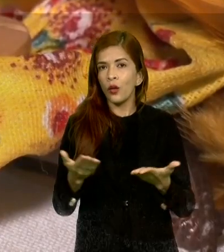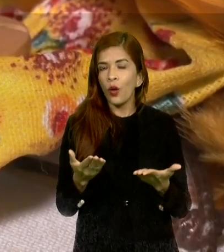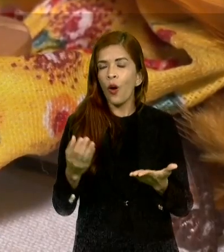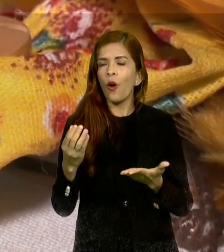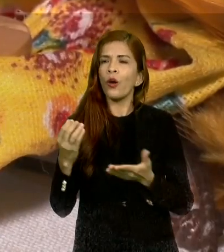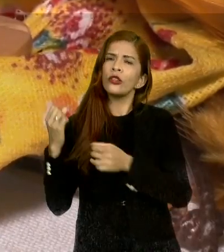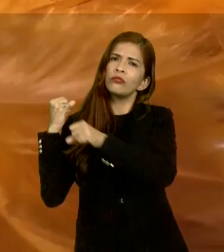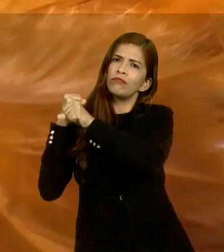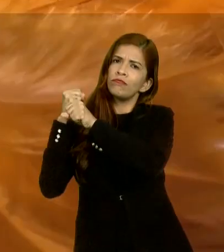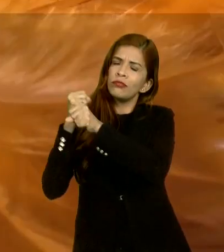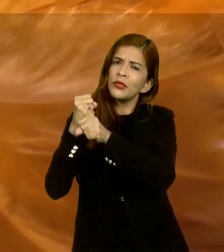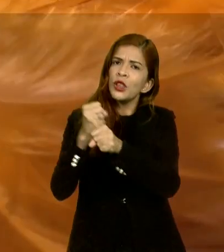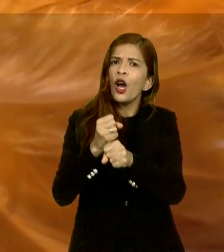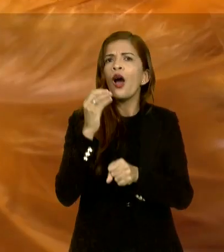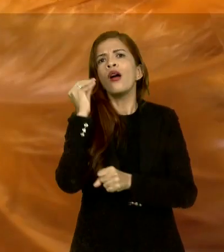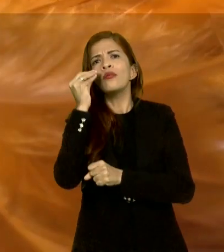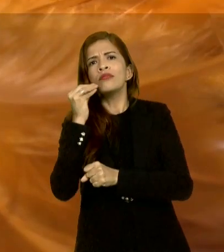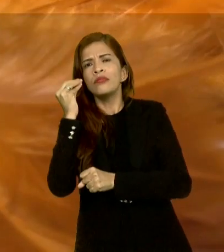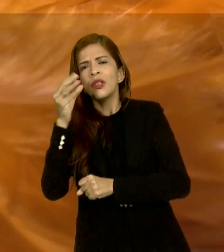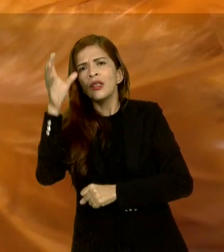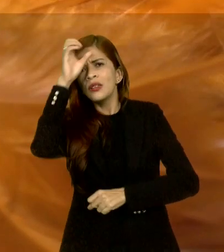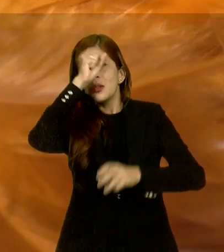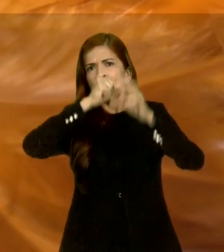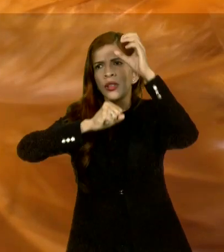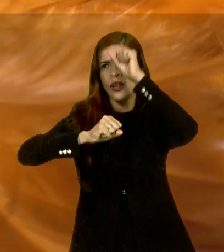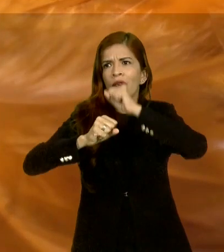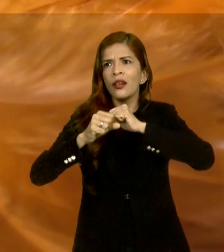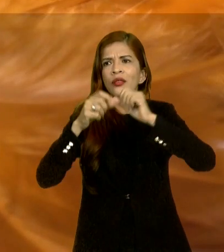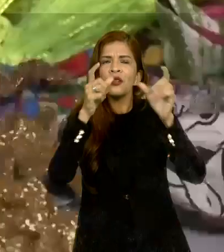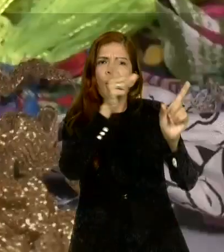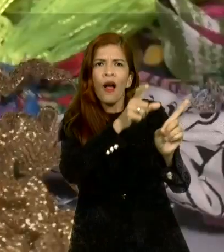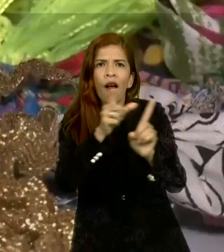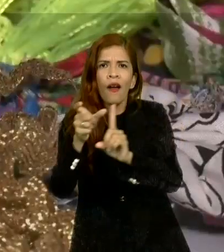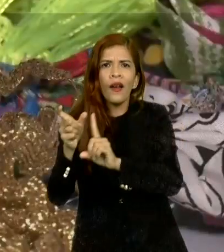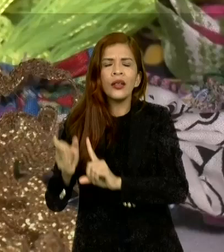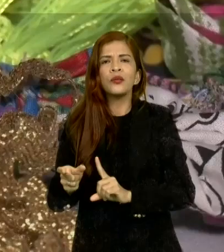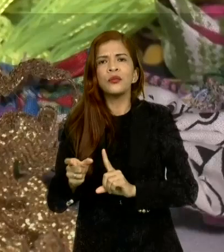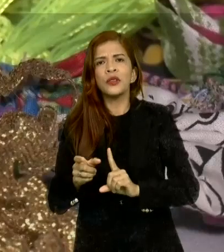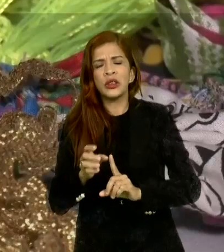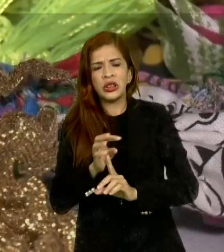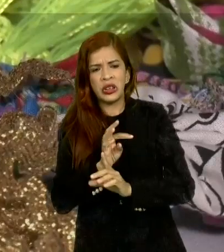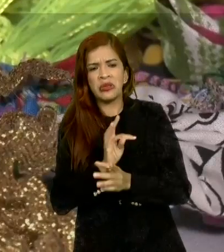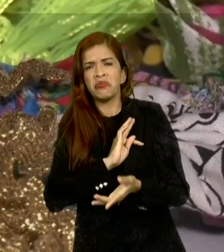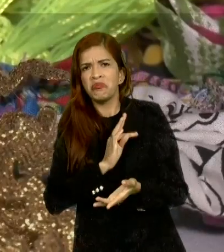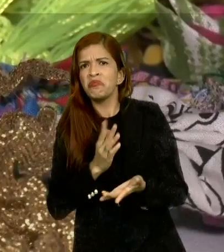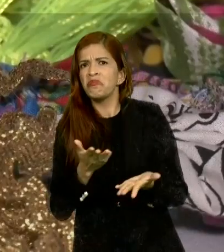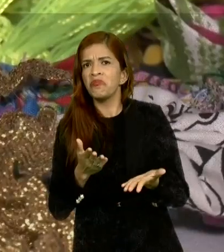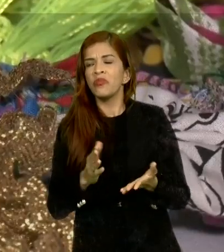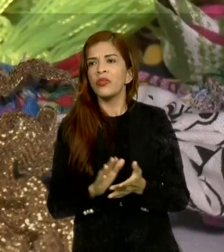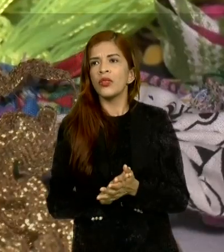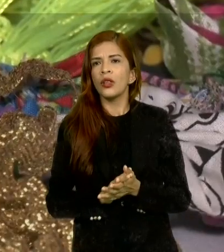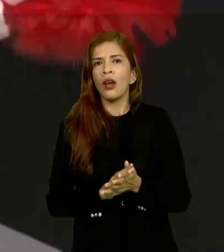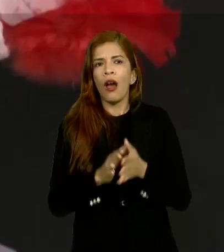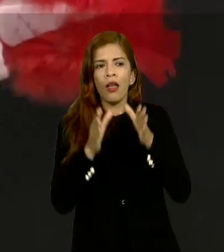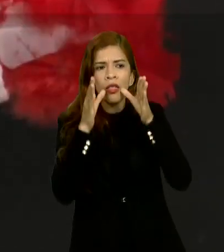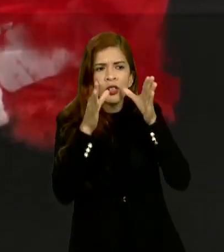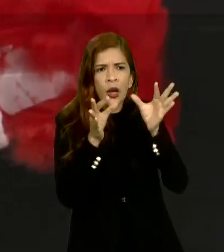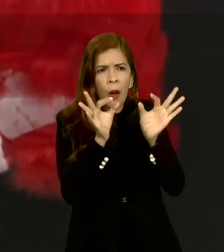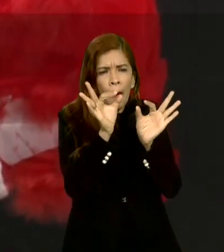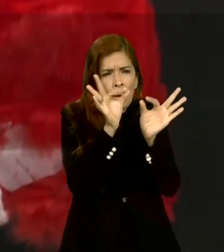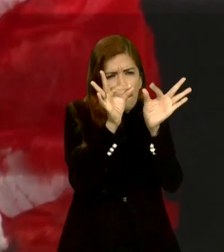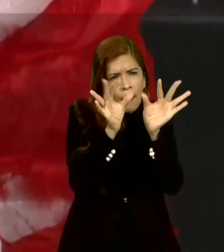e de aprendizado são peças que chamam a atenção pela técnica, a preocupação com cada detalhe, o